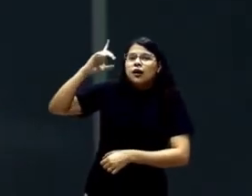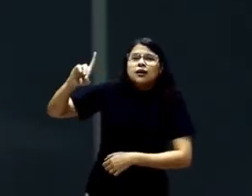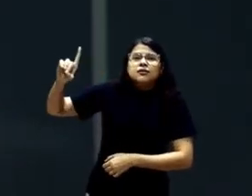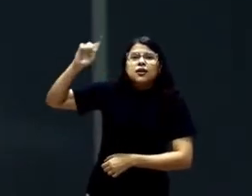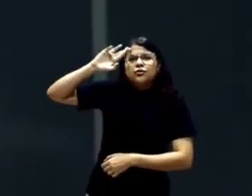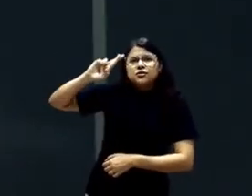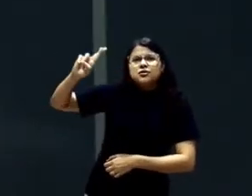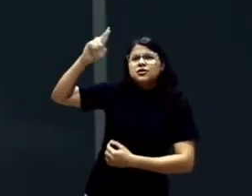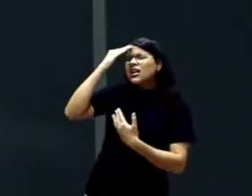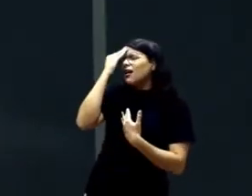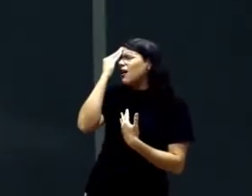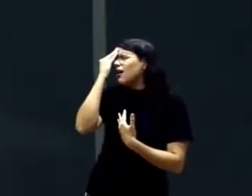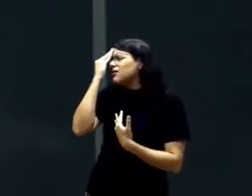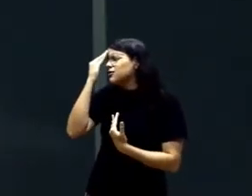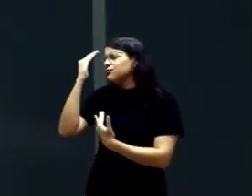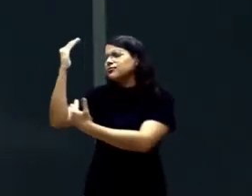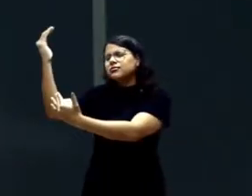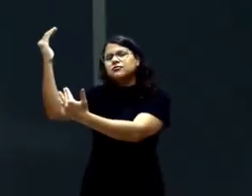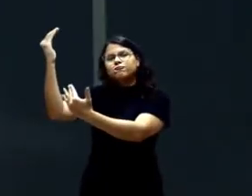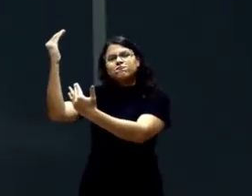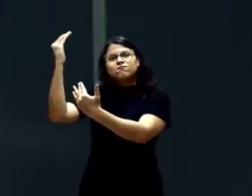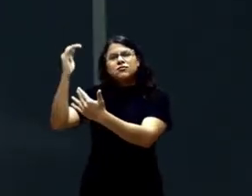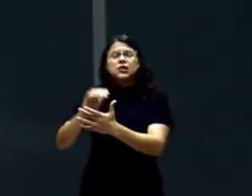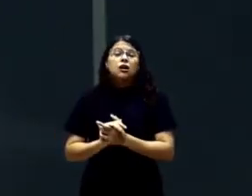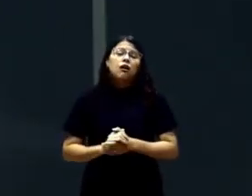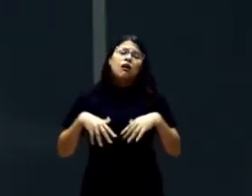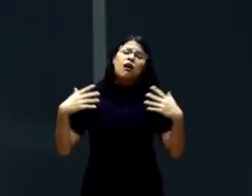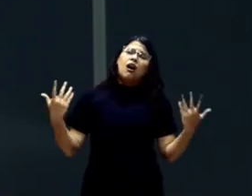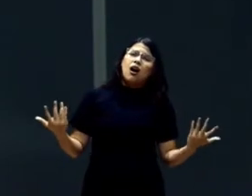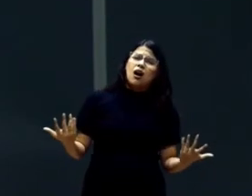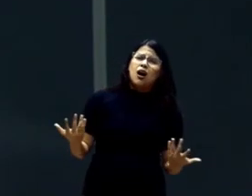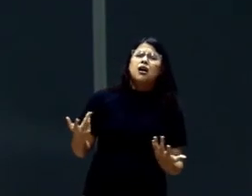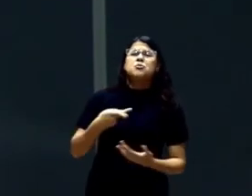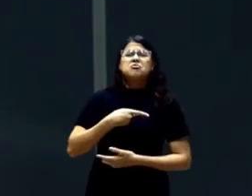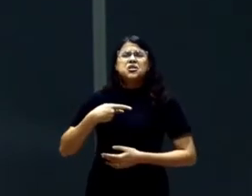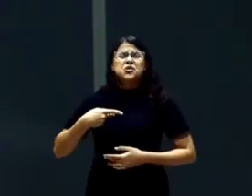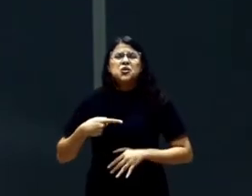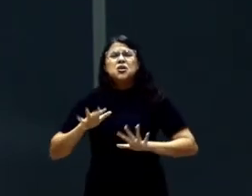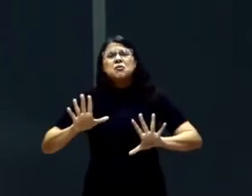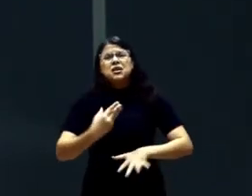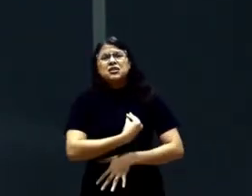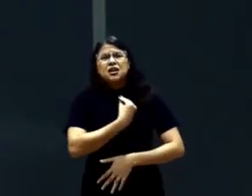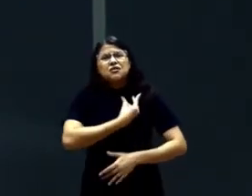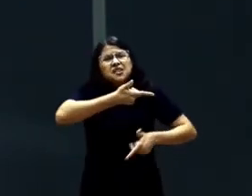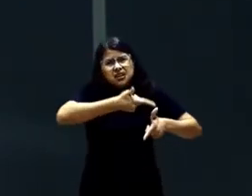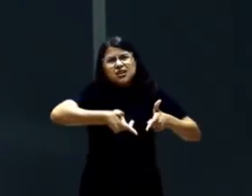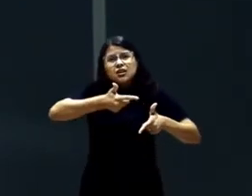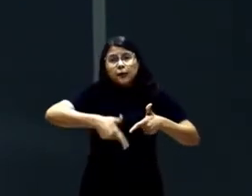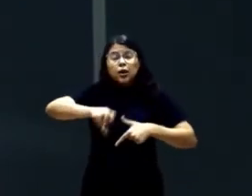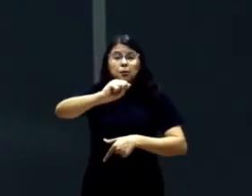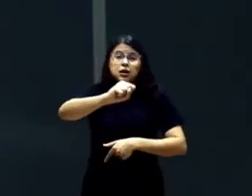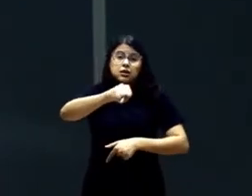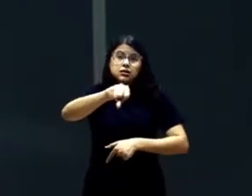comece agradecendo. Pastor, mas eu tive perdas. Comece